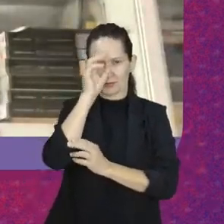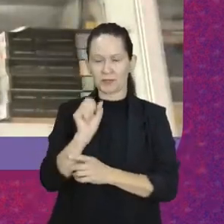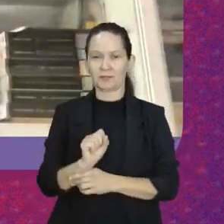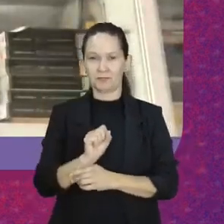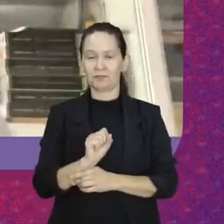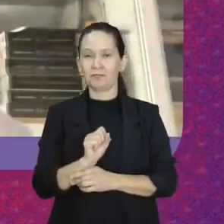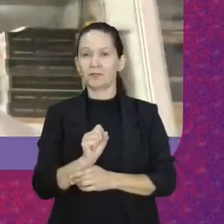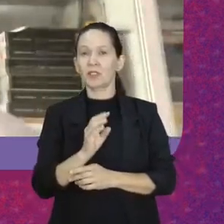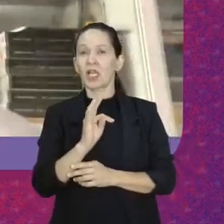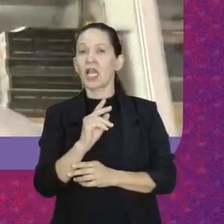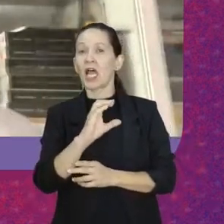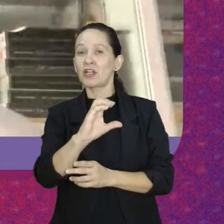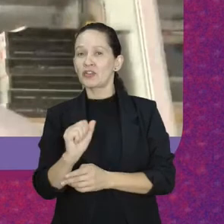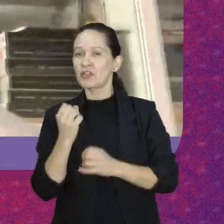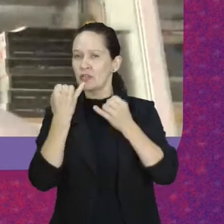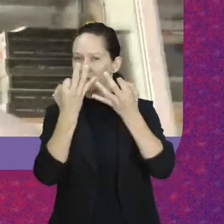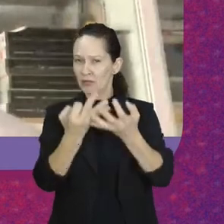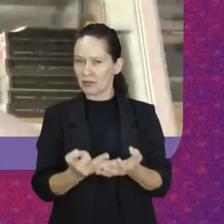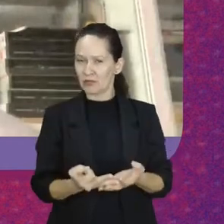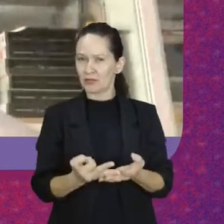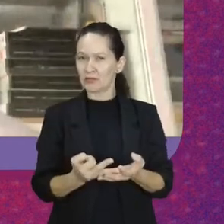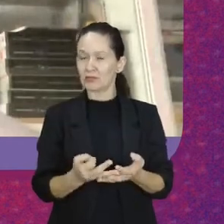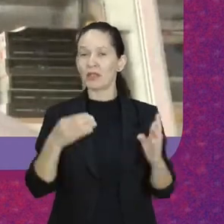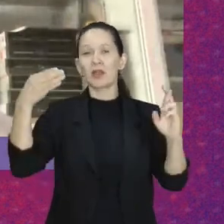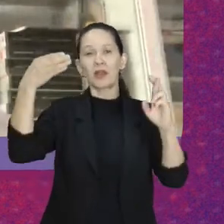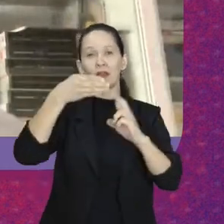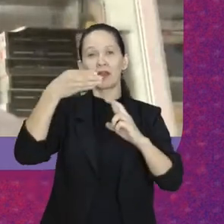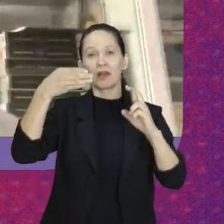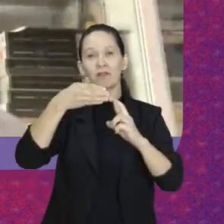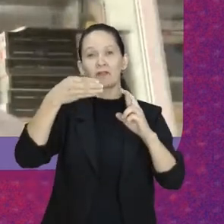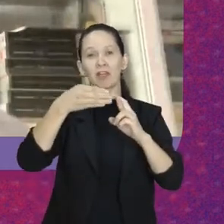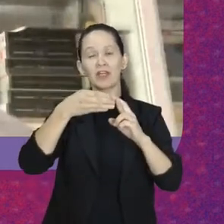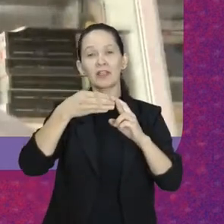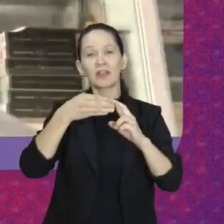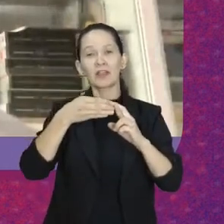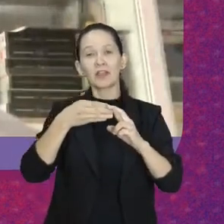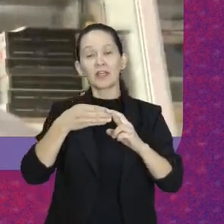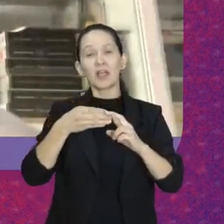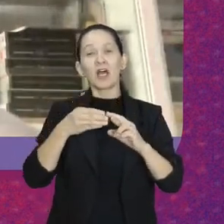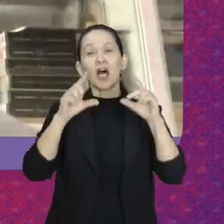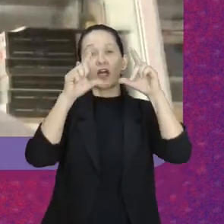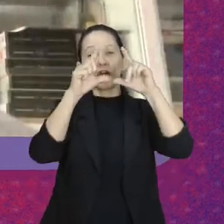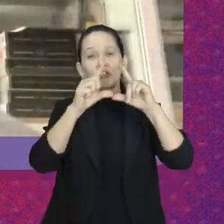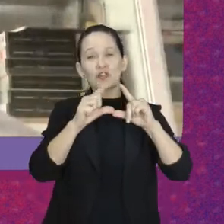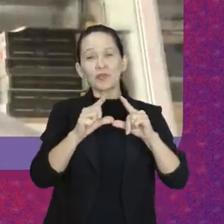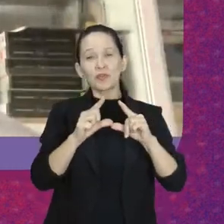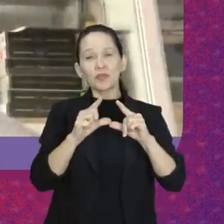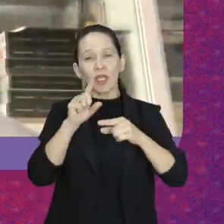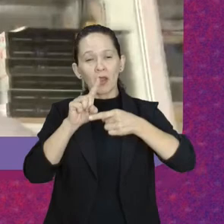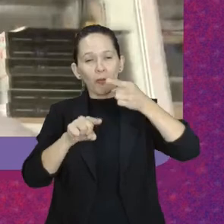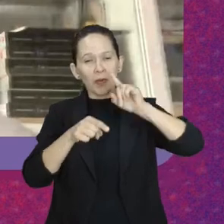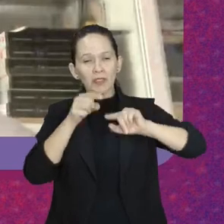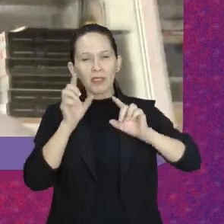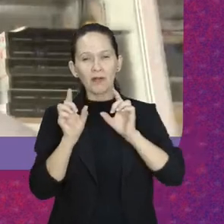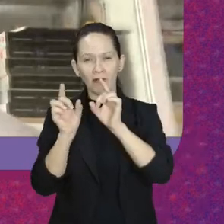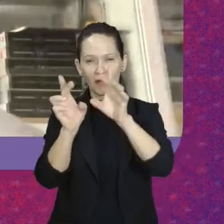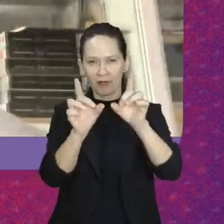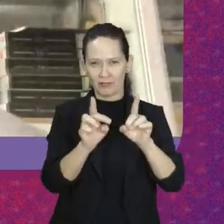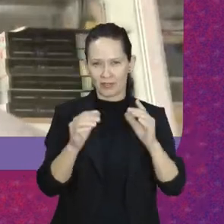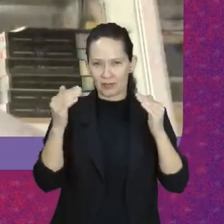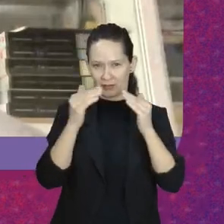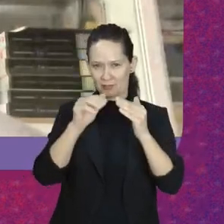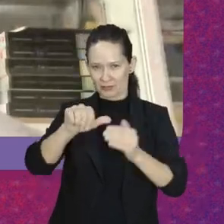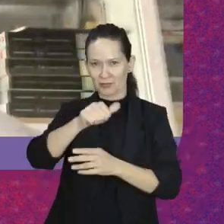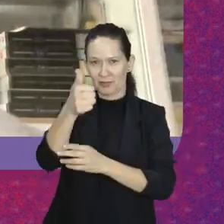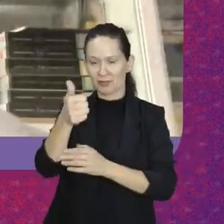sobre o qual a Tica nos falou se refere à desmercantilização, que tem a ver com o primeiro.